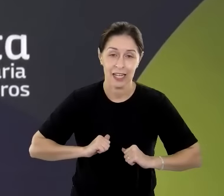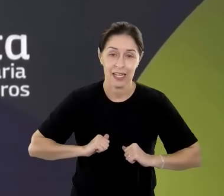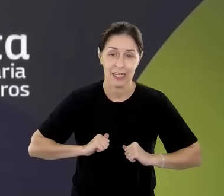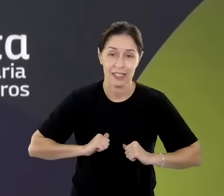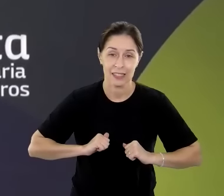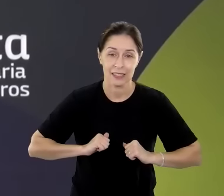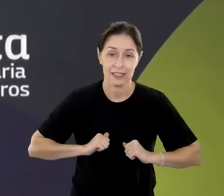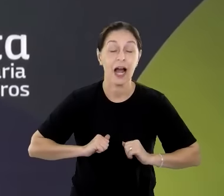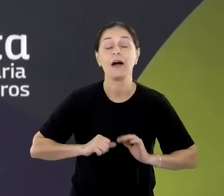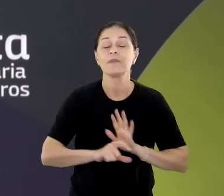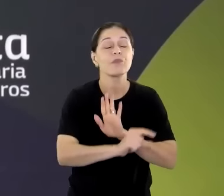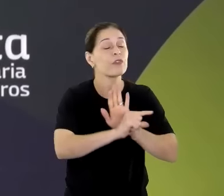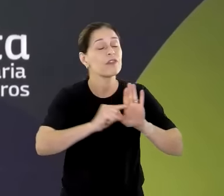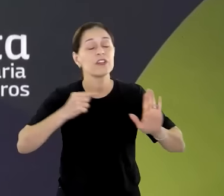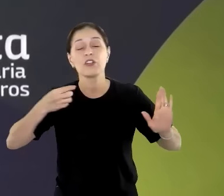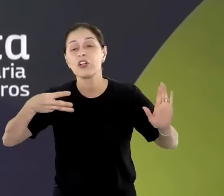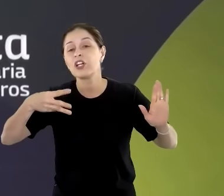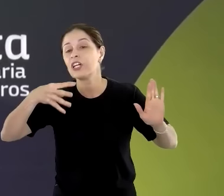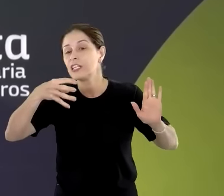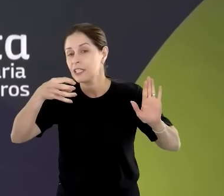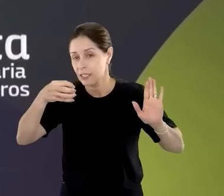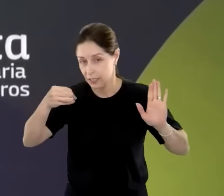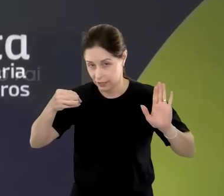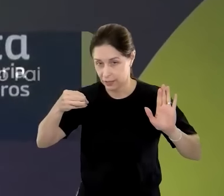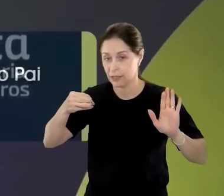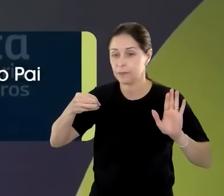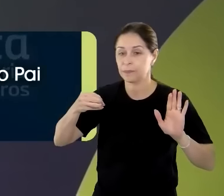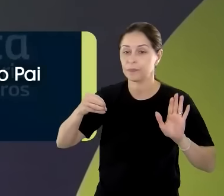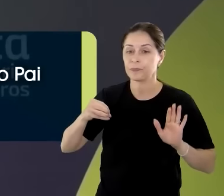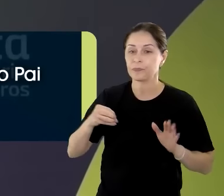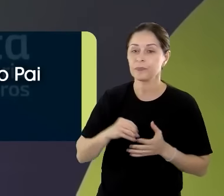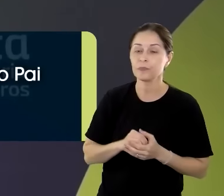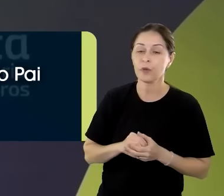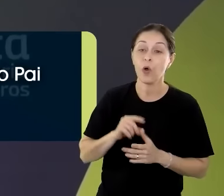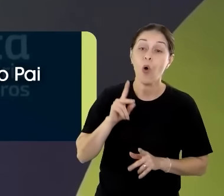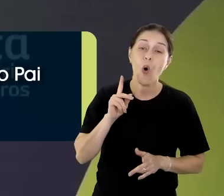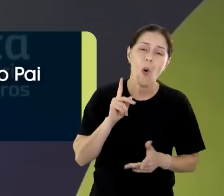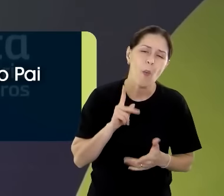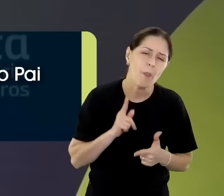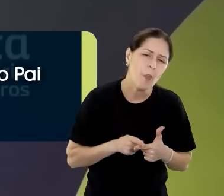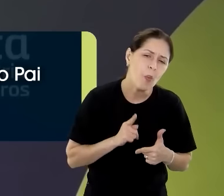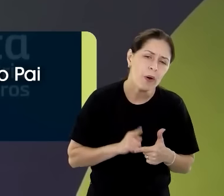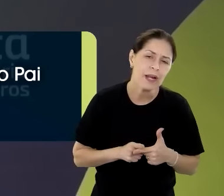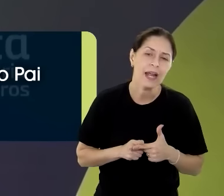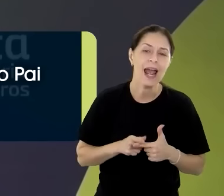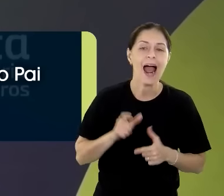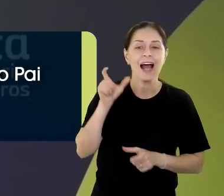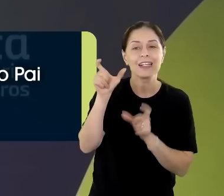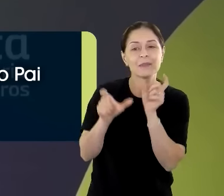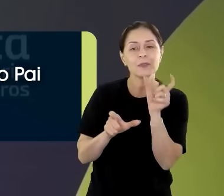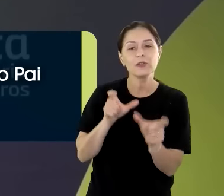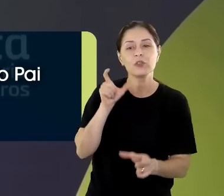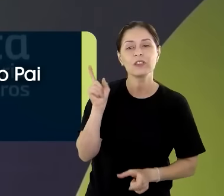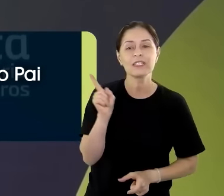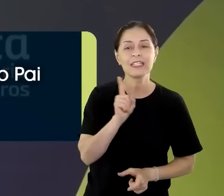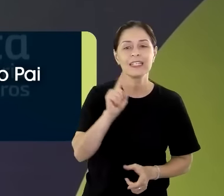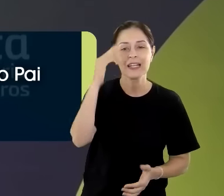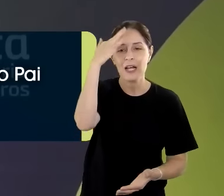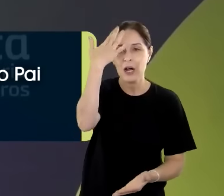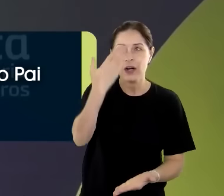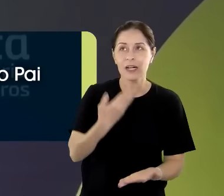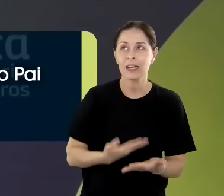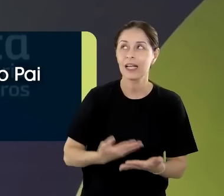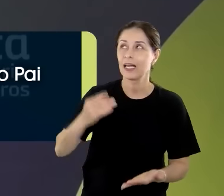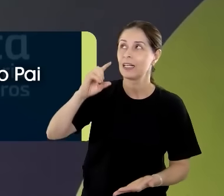juntos? Porque os gentios de todo mundo é que procura estas coisas, mas vosso